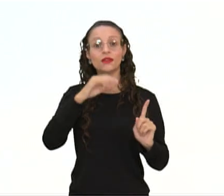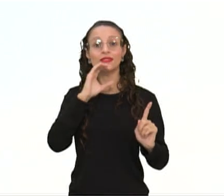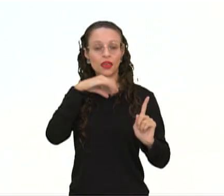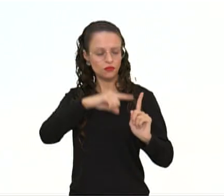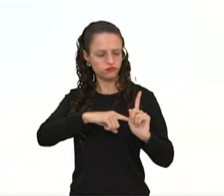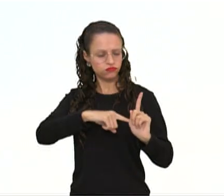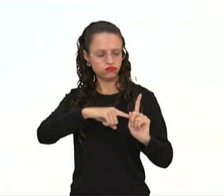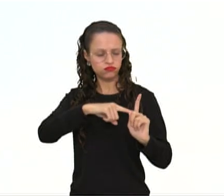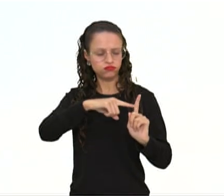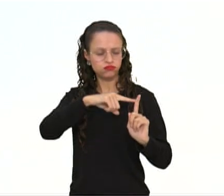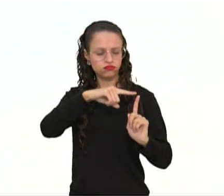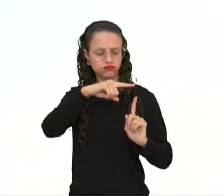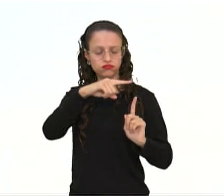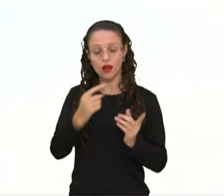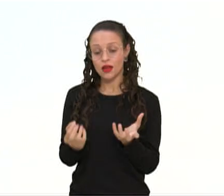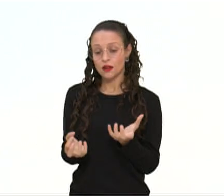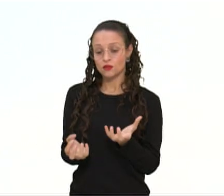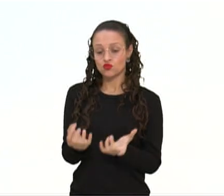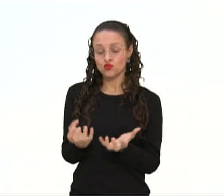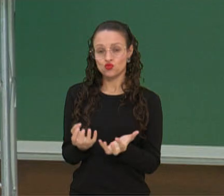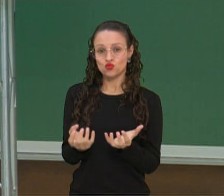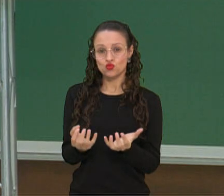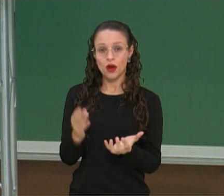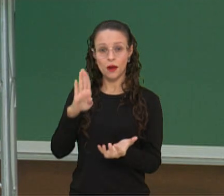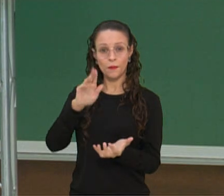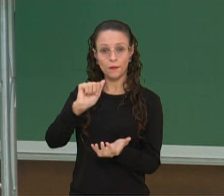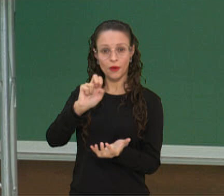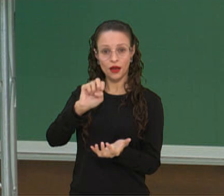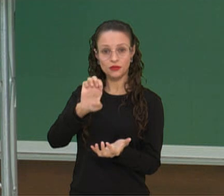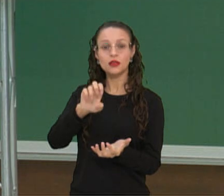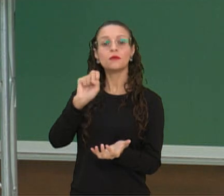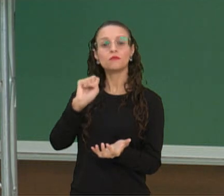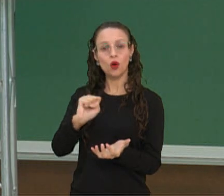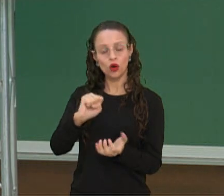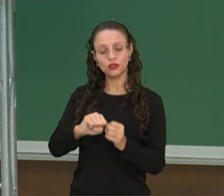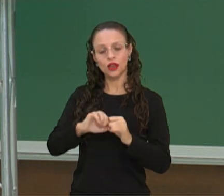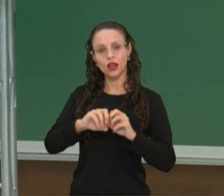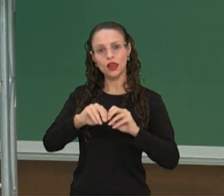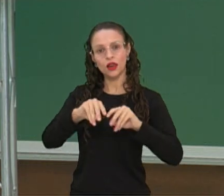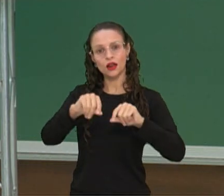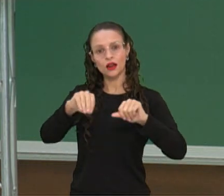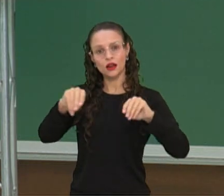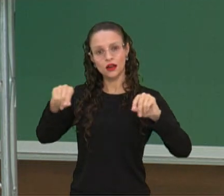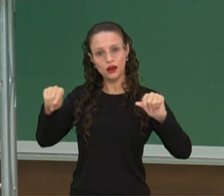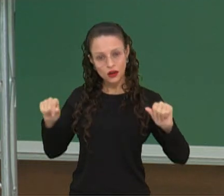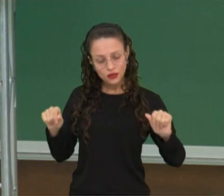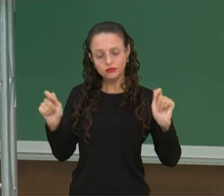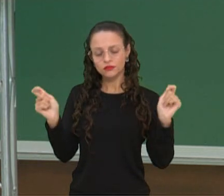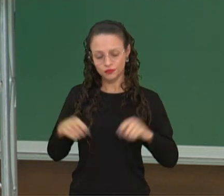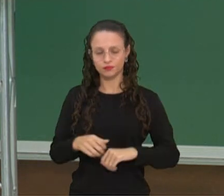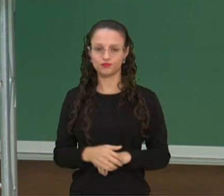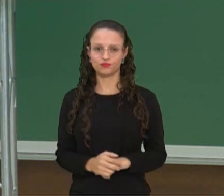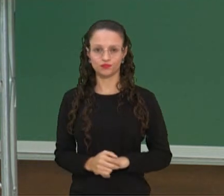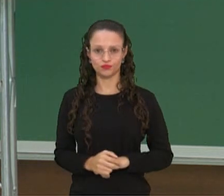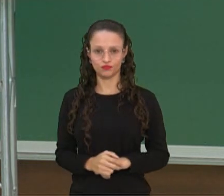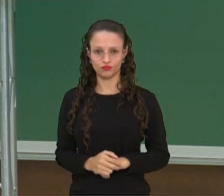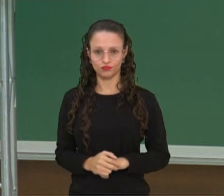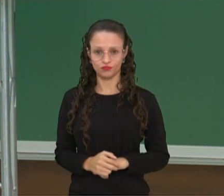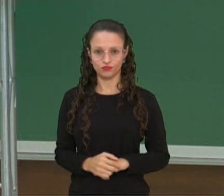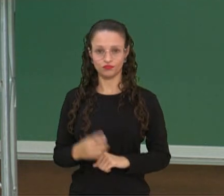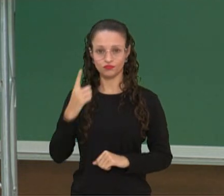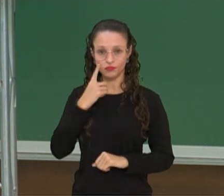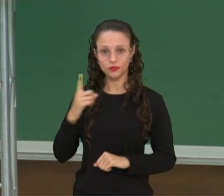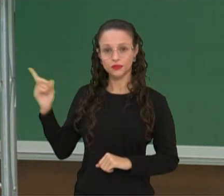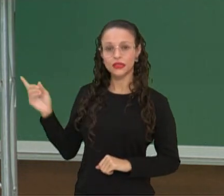temperaturas, quando você aquece uma base, ela pode também se desintegrar, se desfazer aí a sua Formação. Aqui